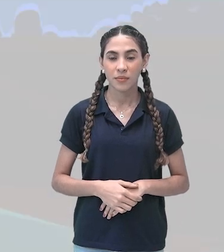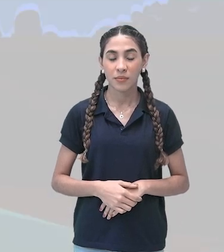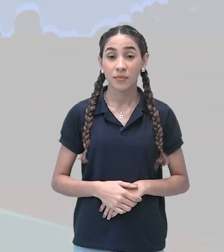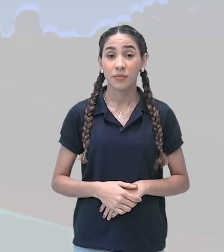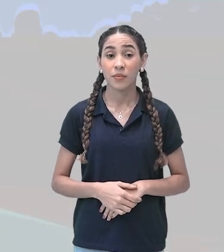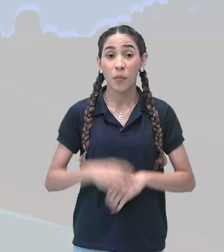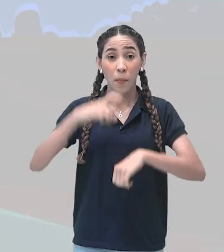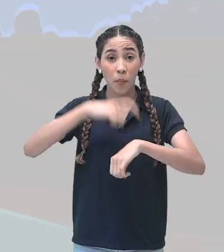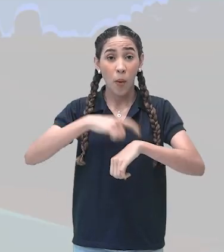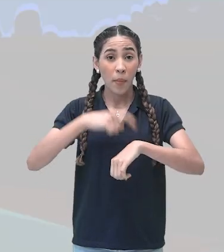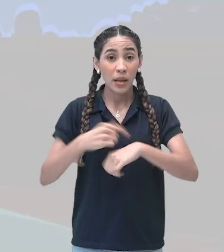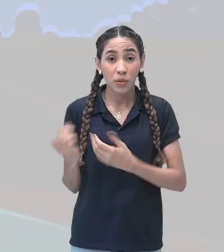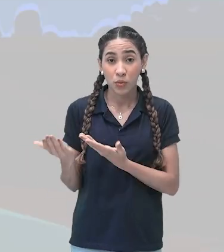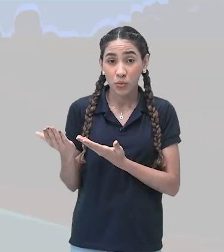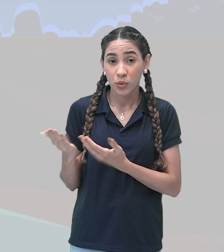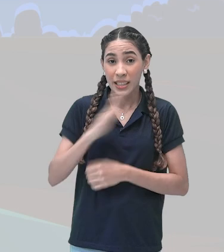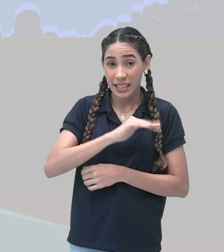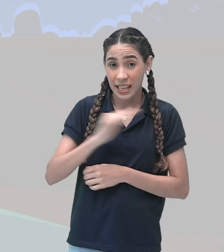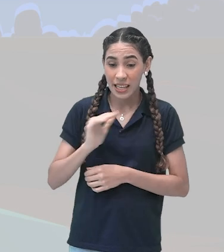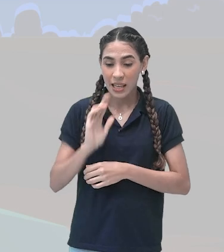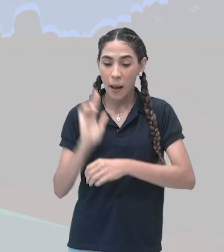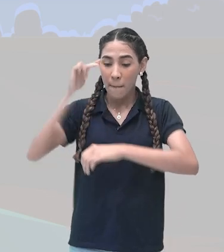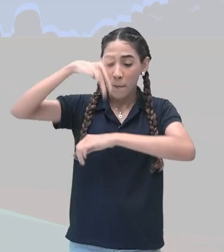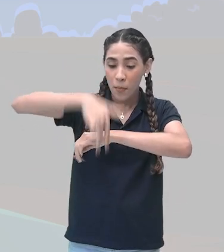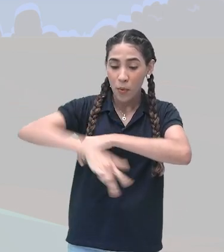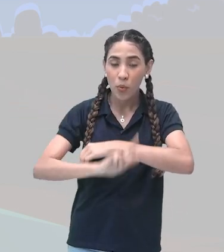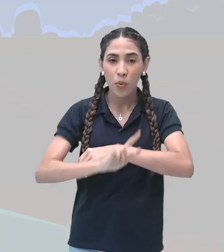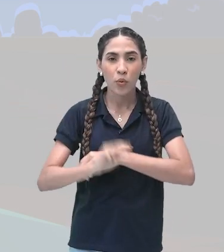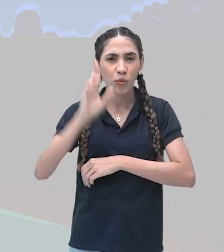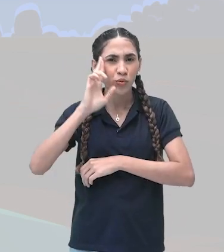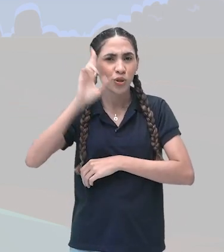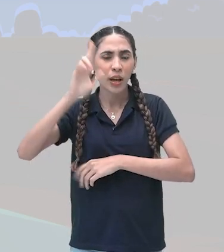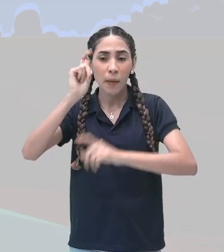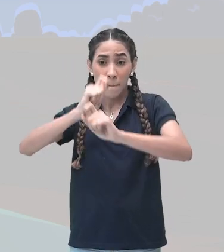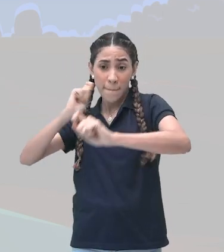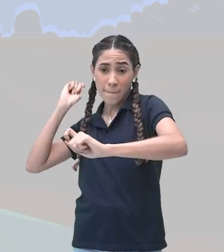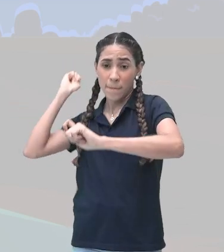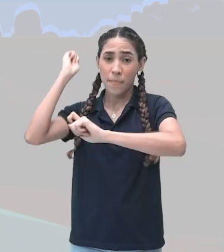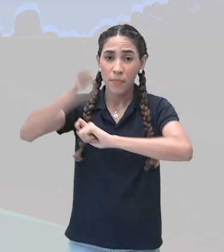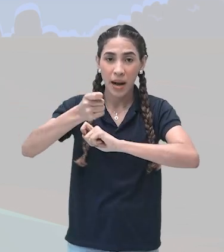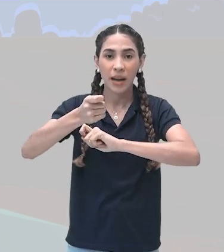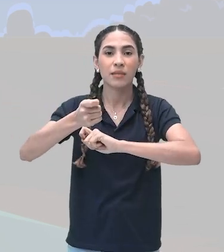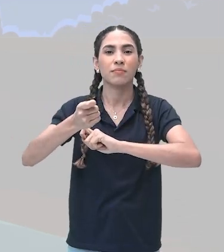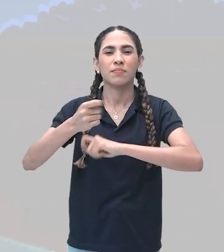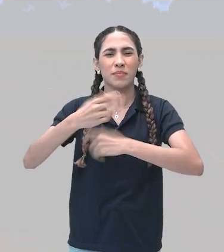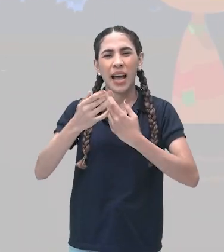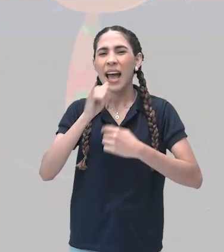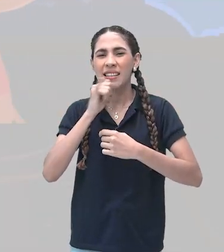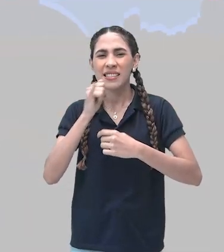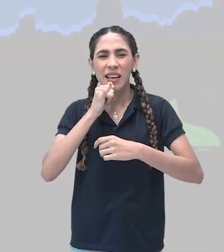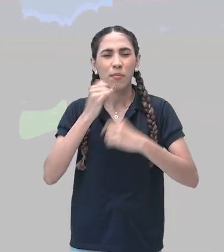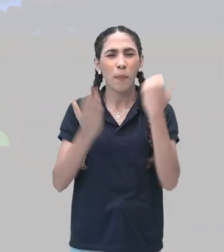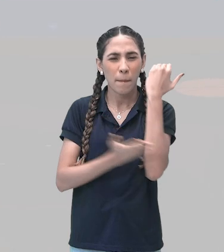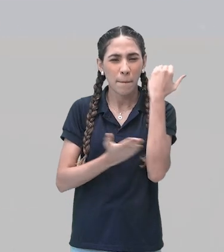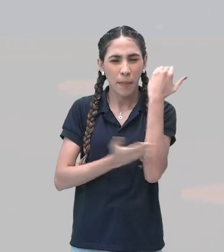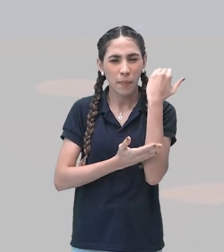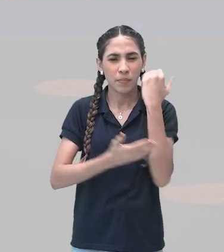Quando a moça mergulhou, o pajé jogou atrás dela um talo de canarana.